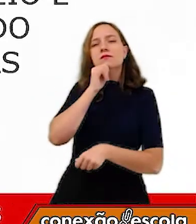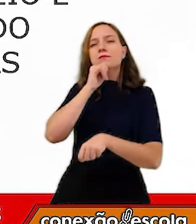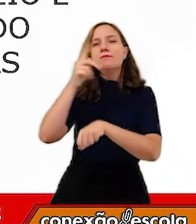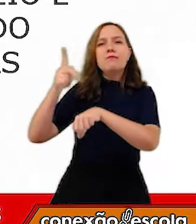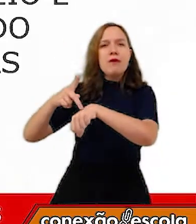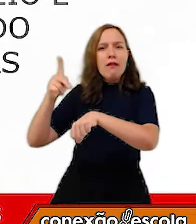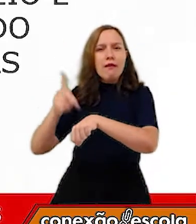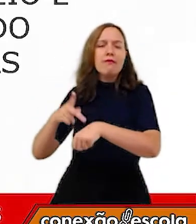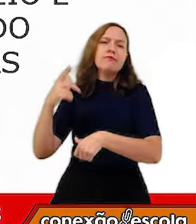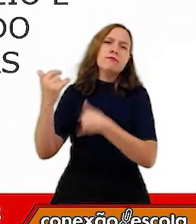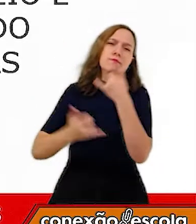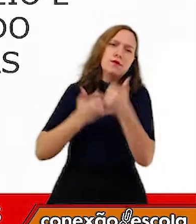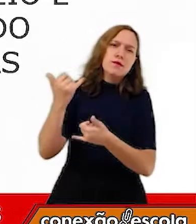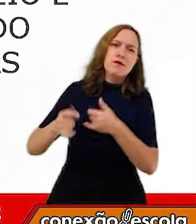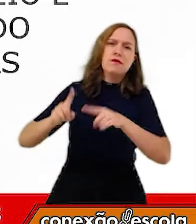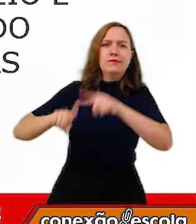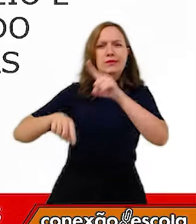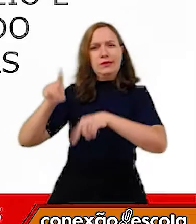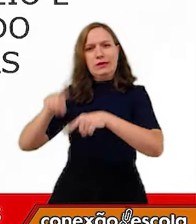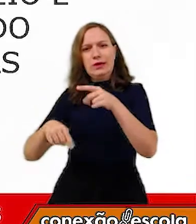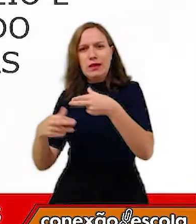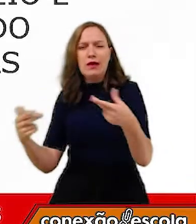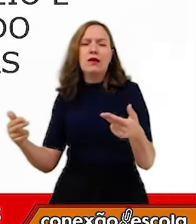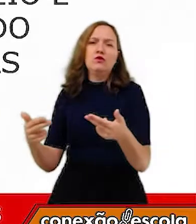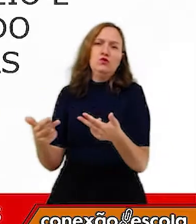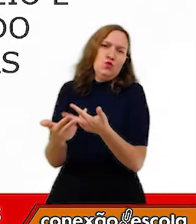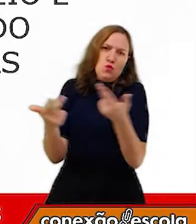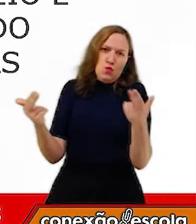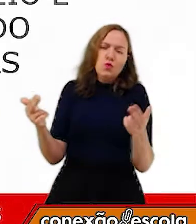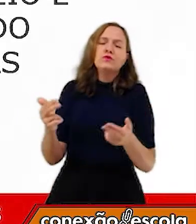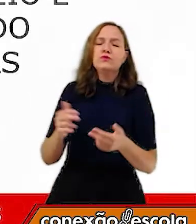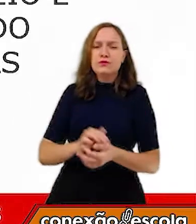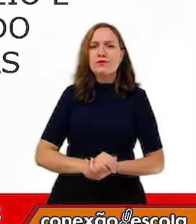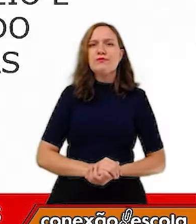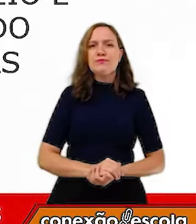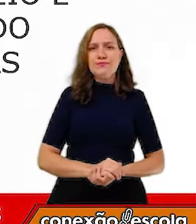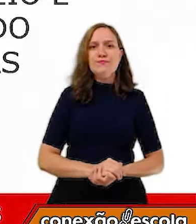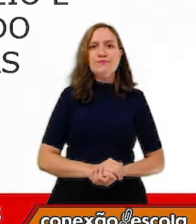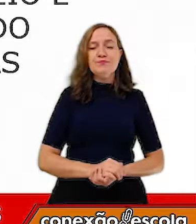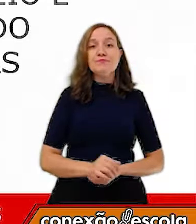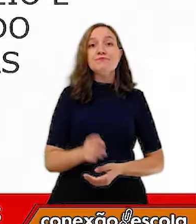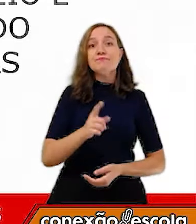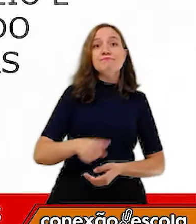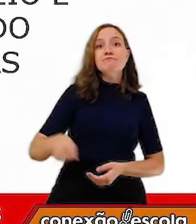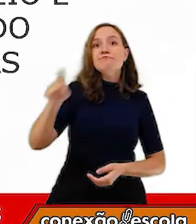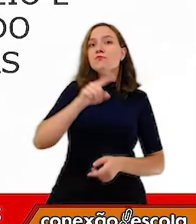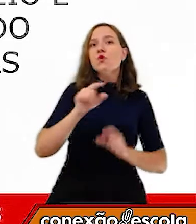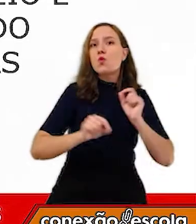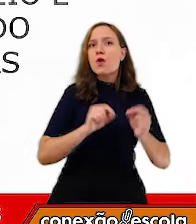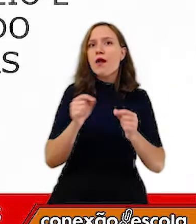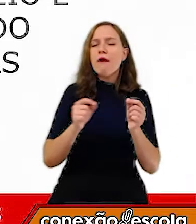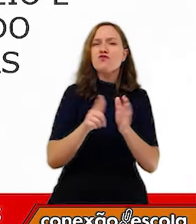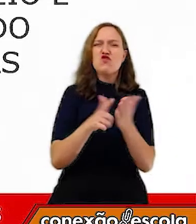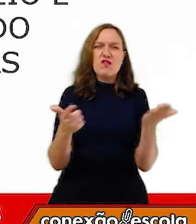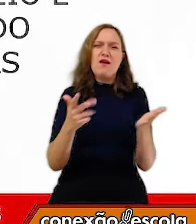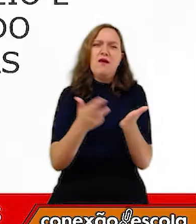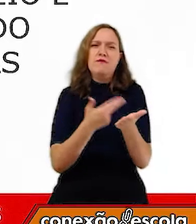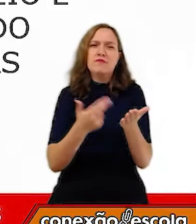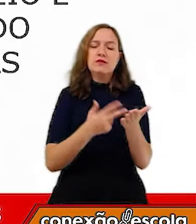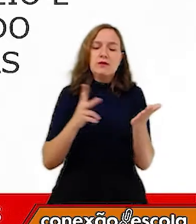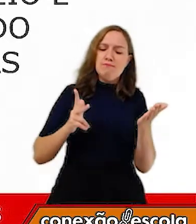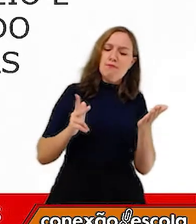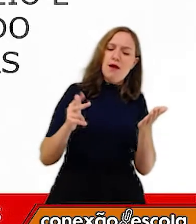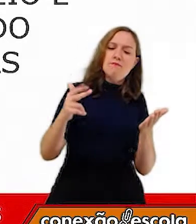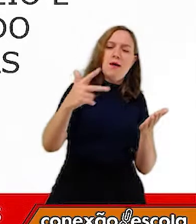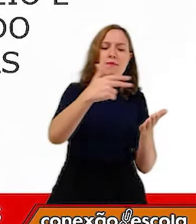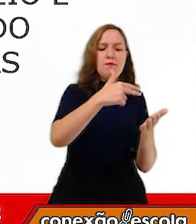pedras, brinquedos, objetos descartáveis e outros. Aí vocês vão recortar e